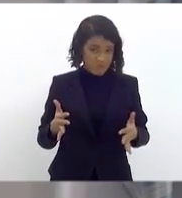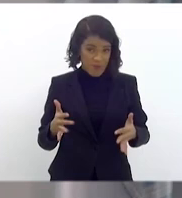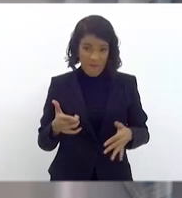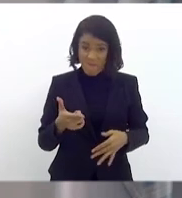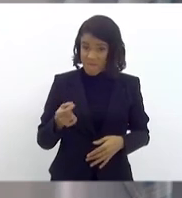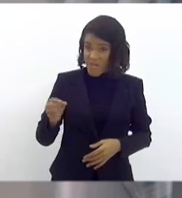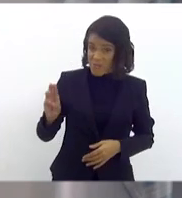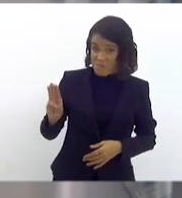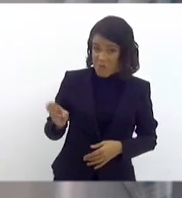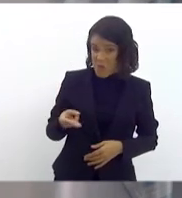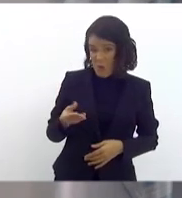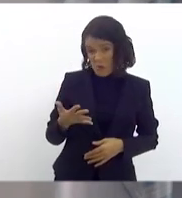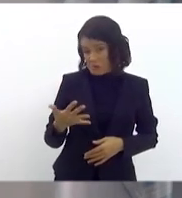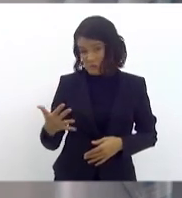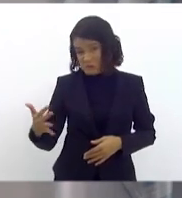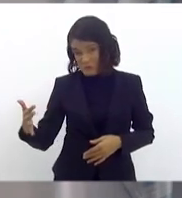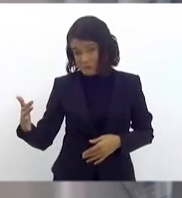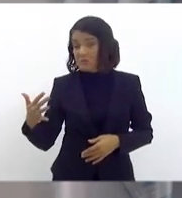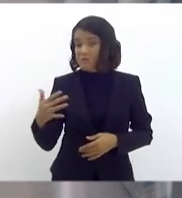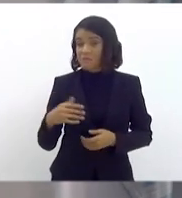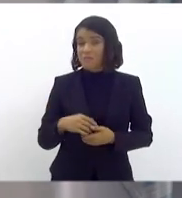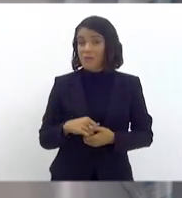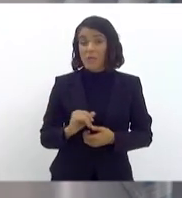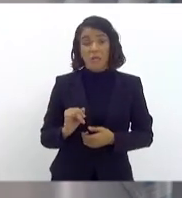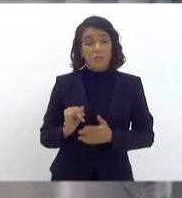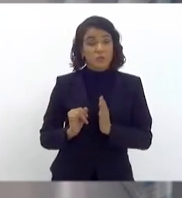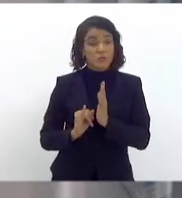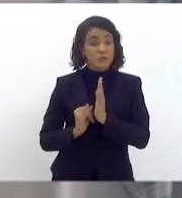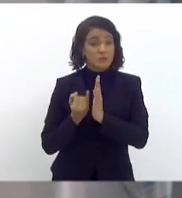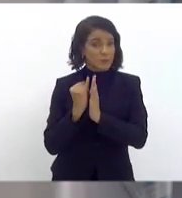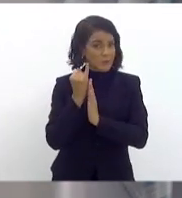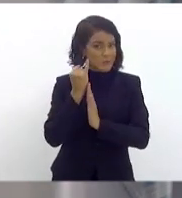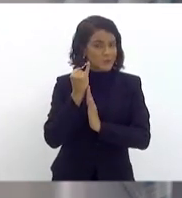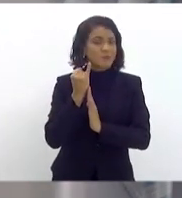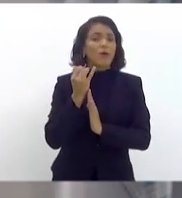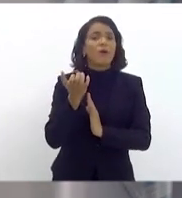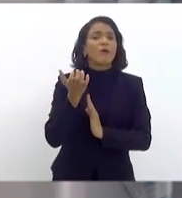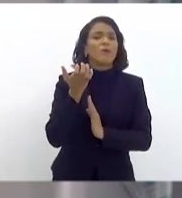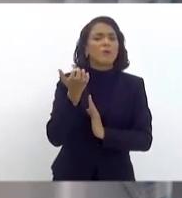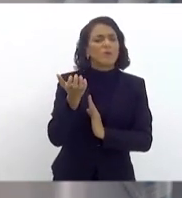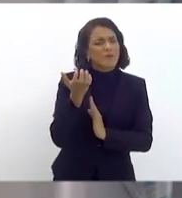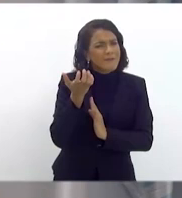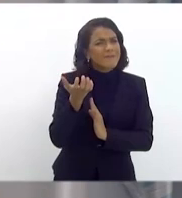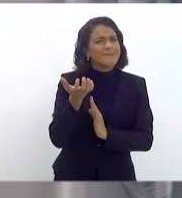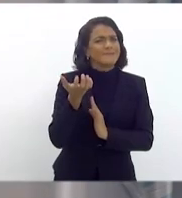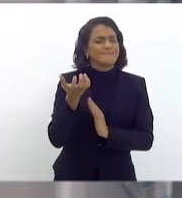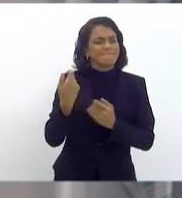20 milhões e uns quebrados de imposto. Eu queria que